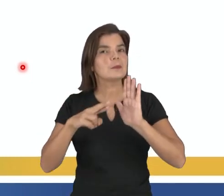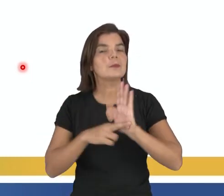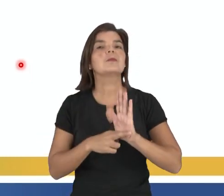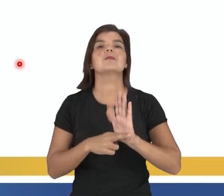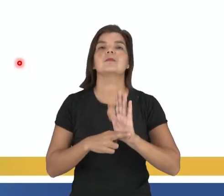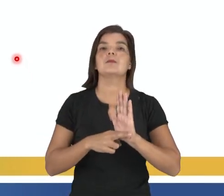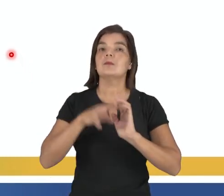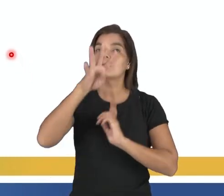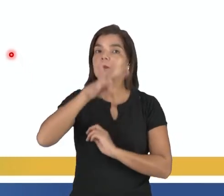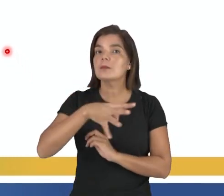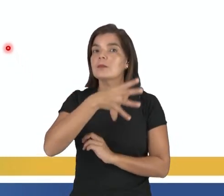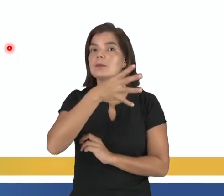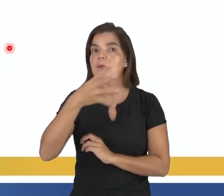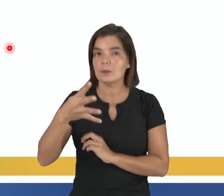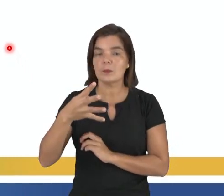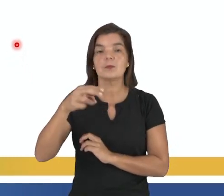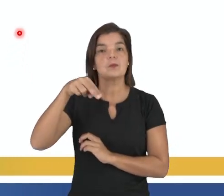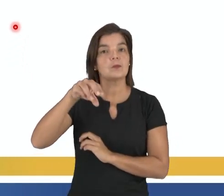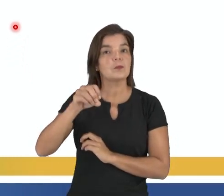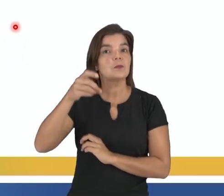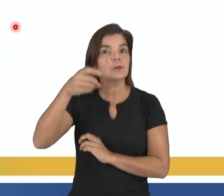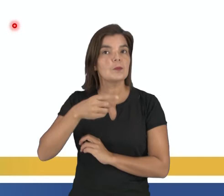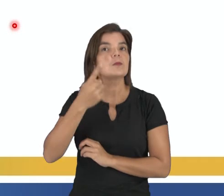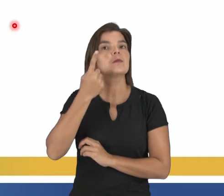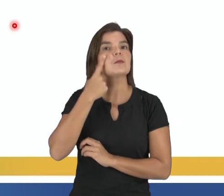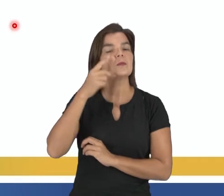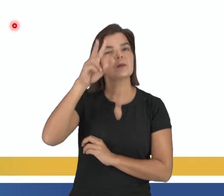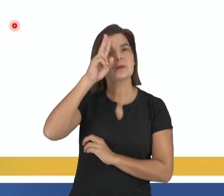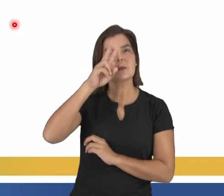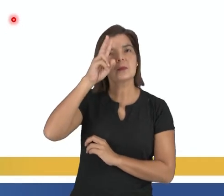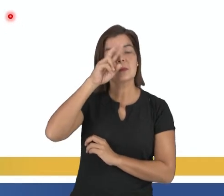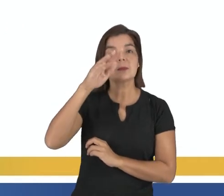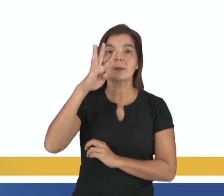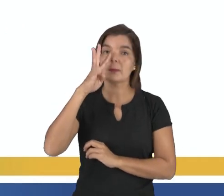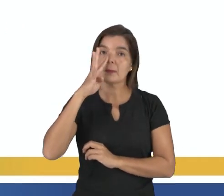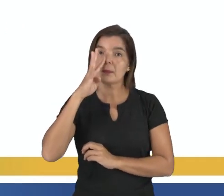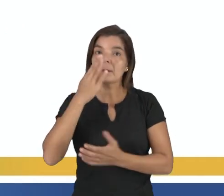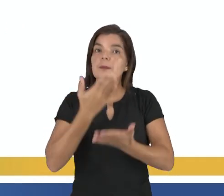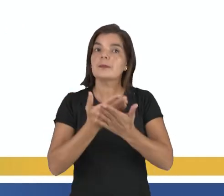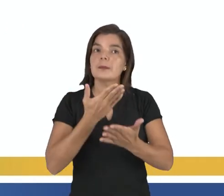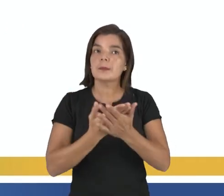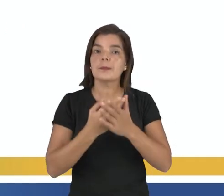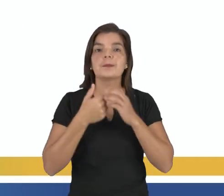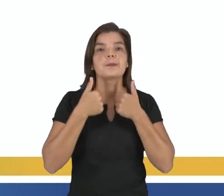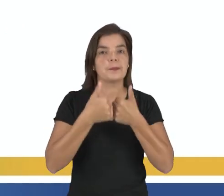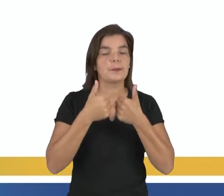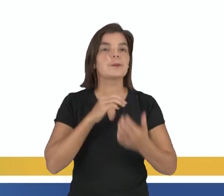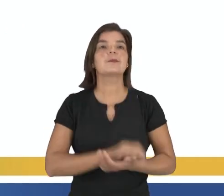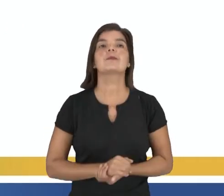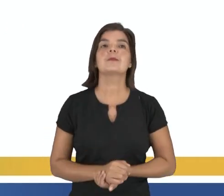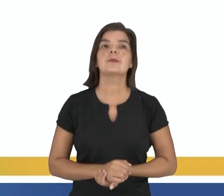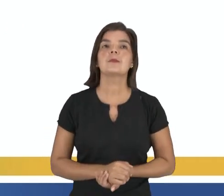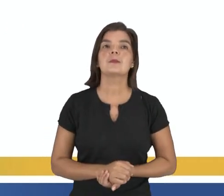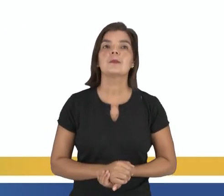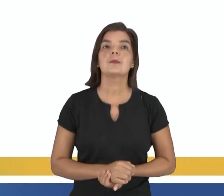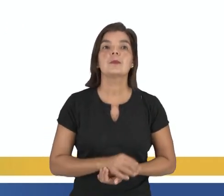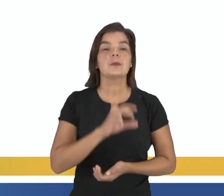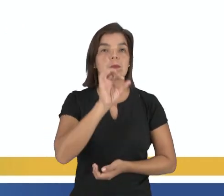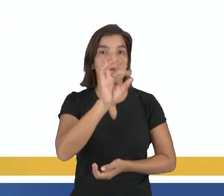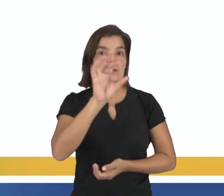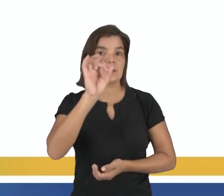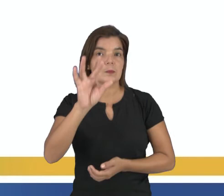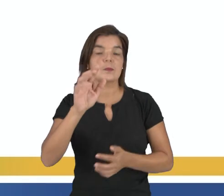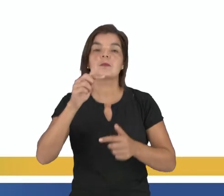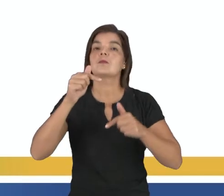tem a tabela de determinar os NOx, e aí você vai estar relembrando, assistindo essa aula e estar relembrando, tá bom? Então aqui, cada